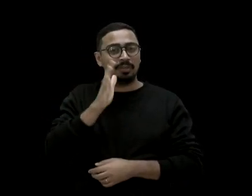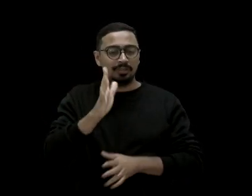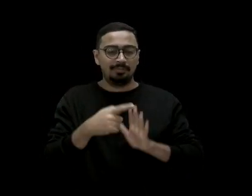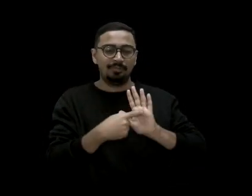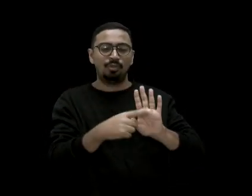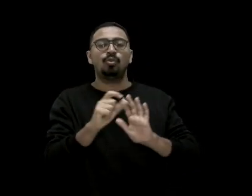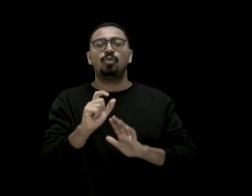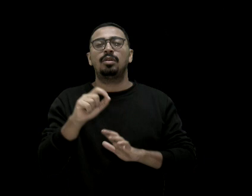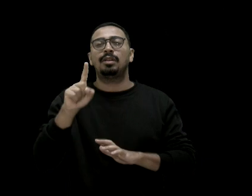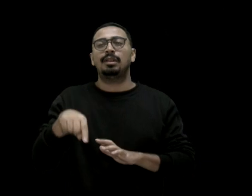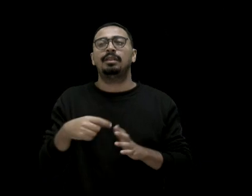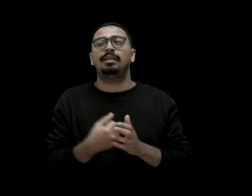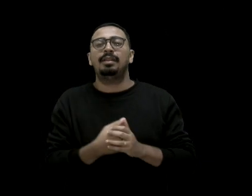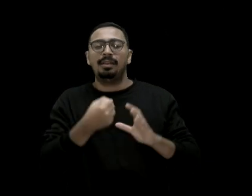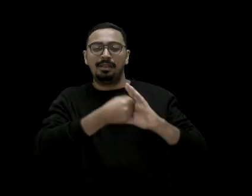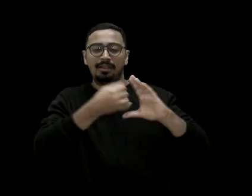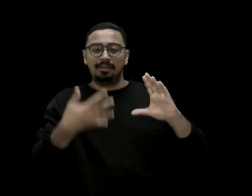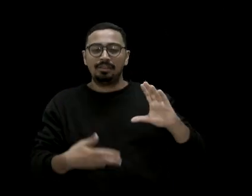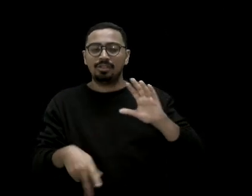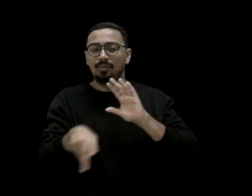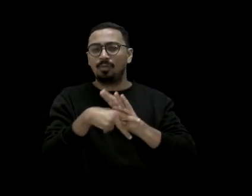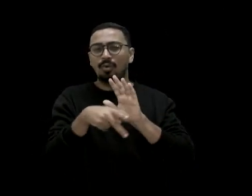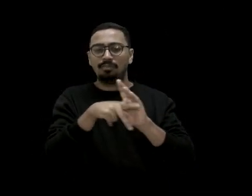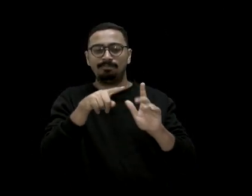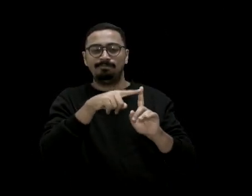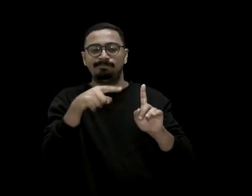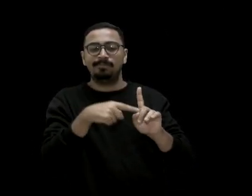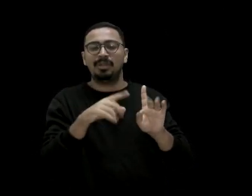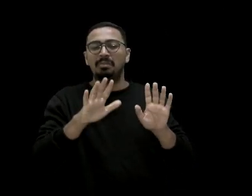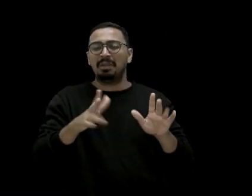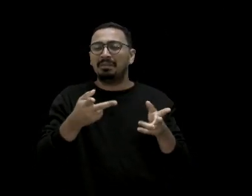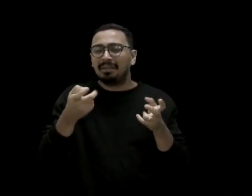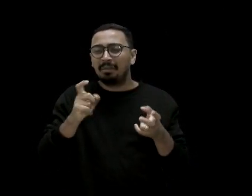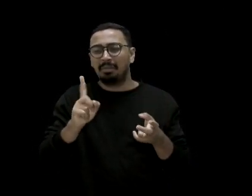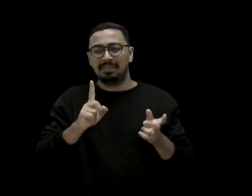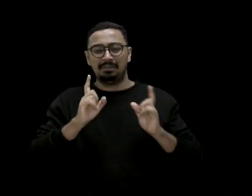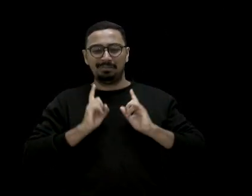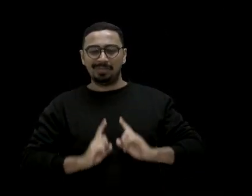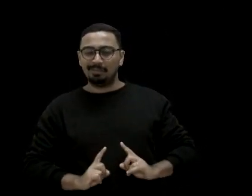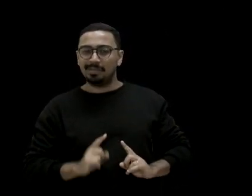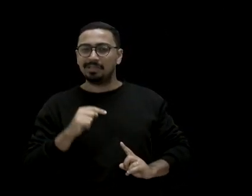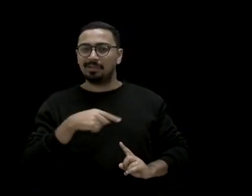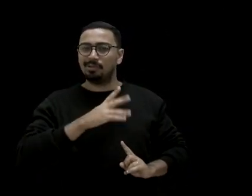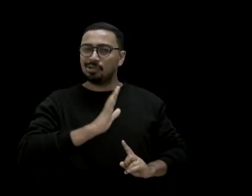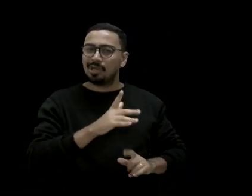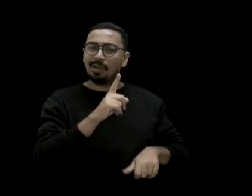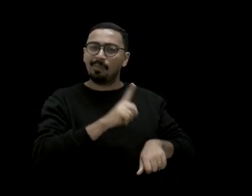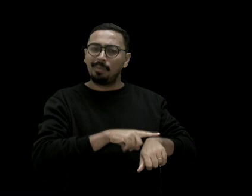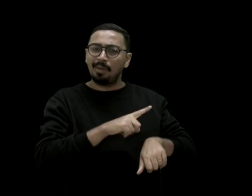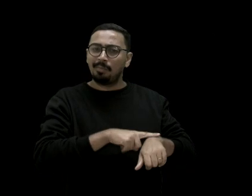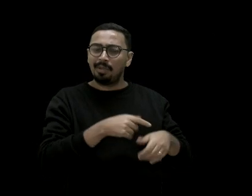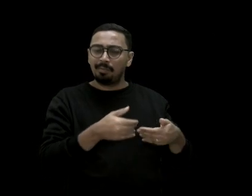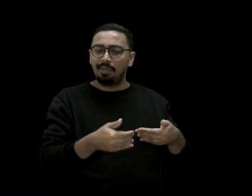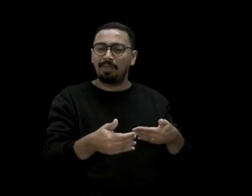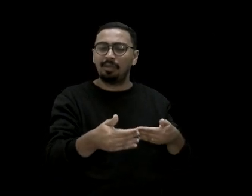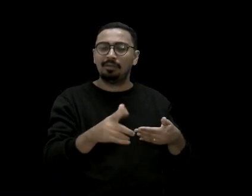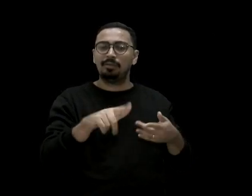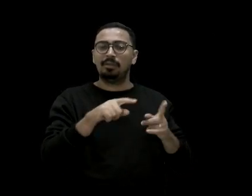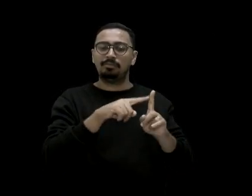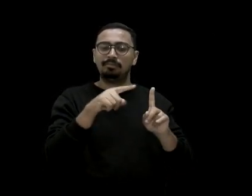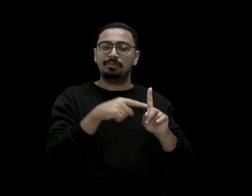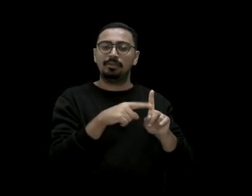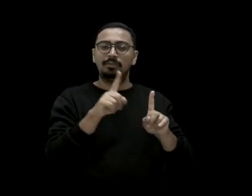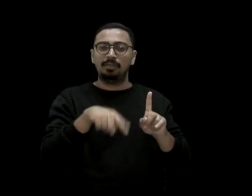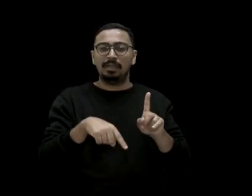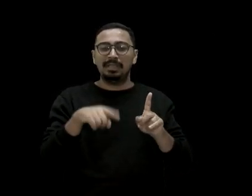apresentam indícios na gestação sem ser diagnosticada e devidamente tratada. A depressão pós-parto interfere